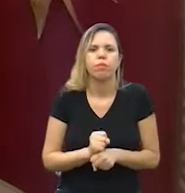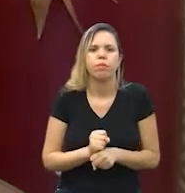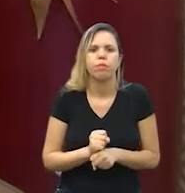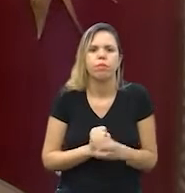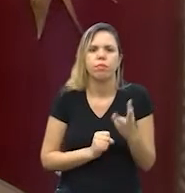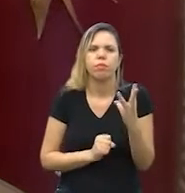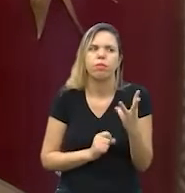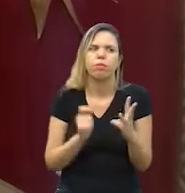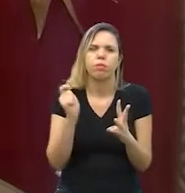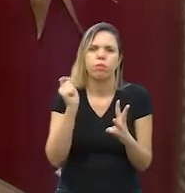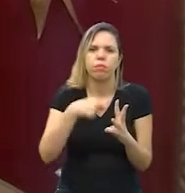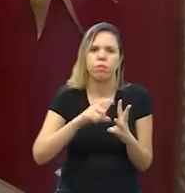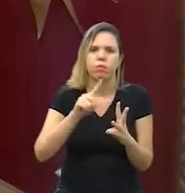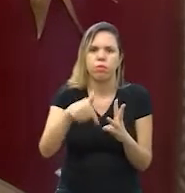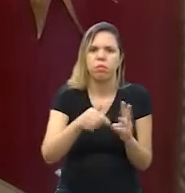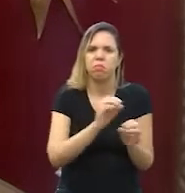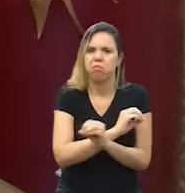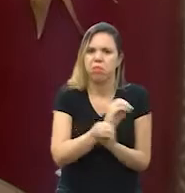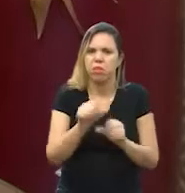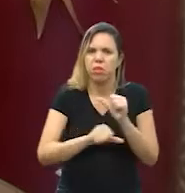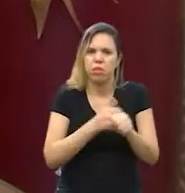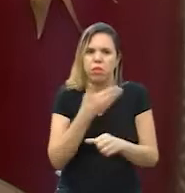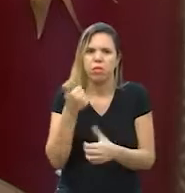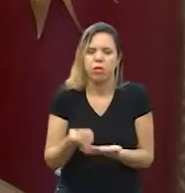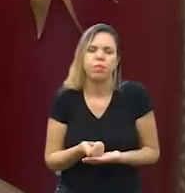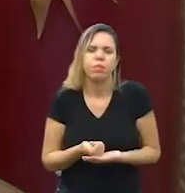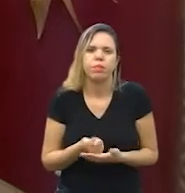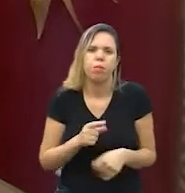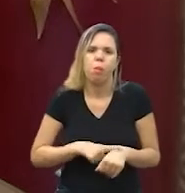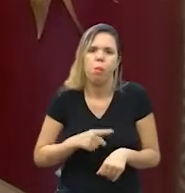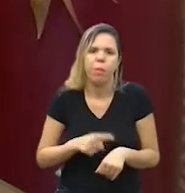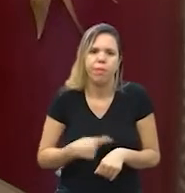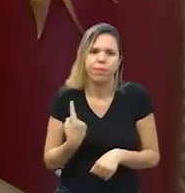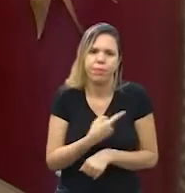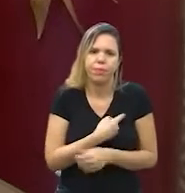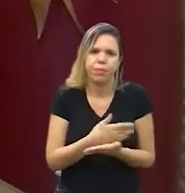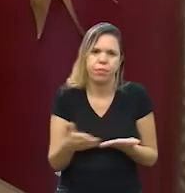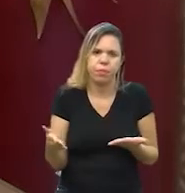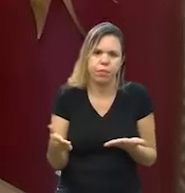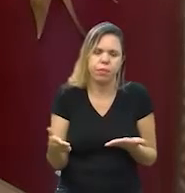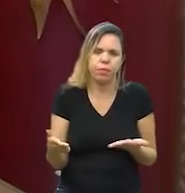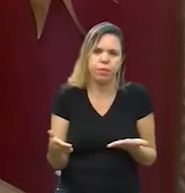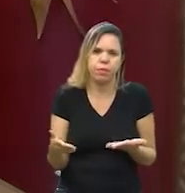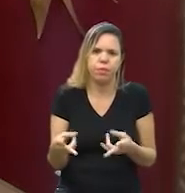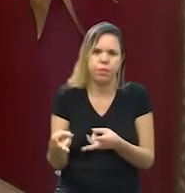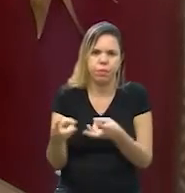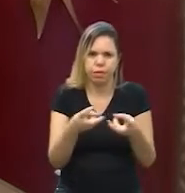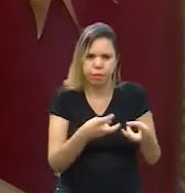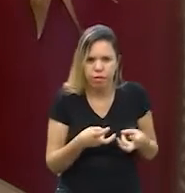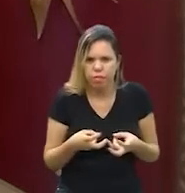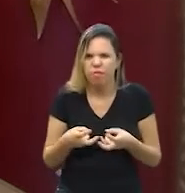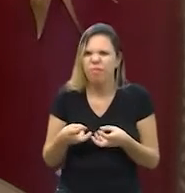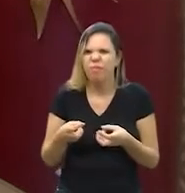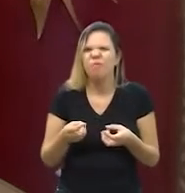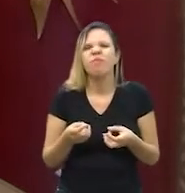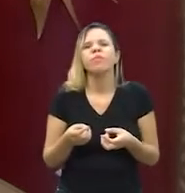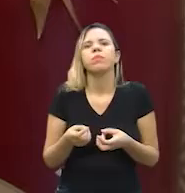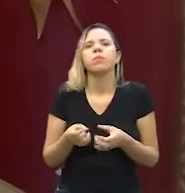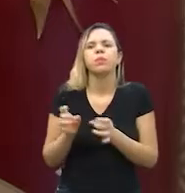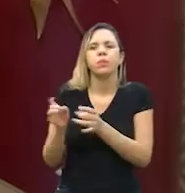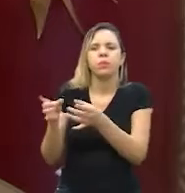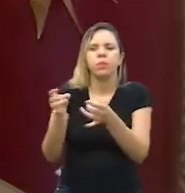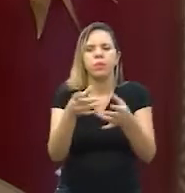aguardamos. Aí passou 1, 2, 3 meses e nada melhorava. E foi nesse momento que a gente começou a olhar mais